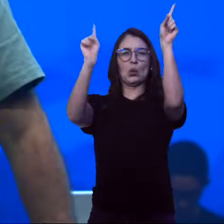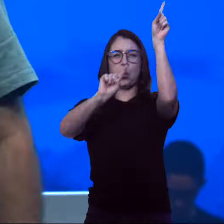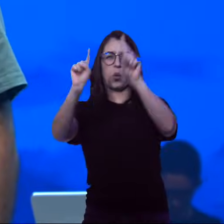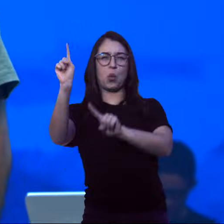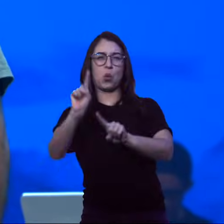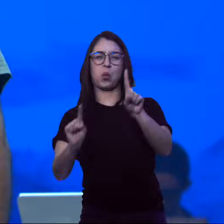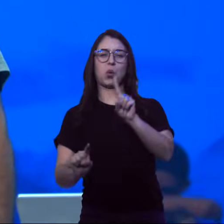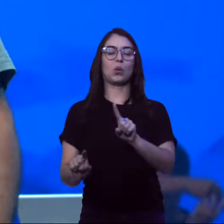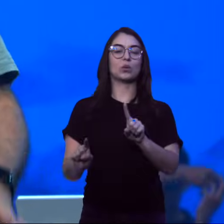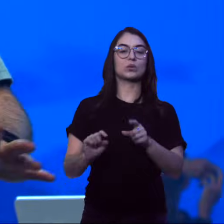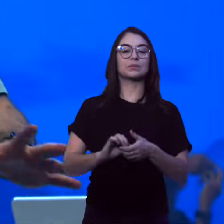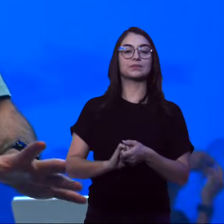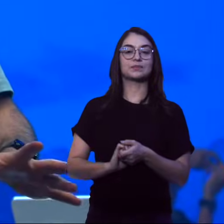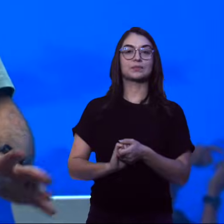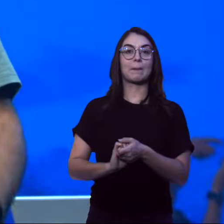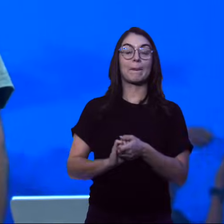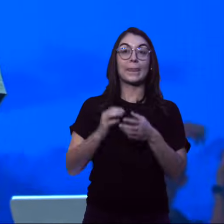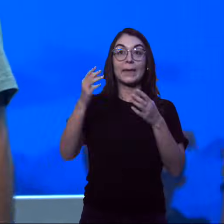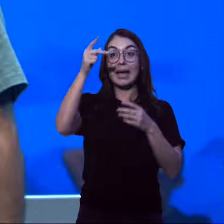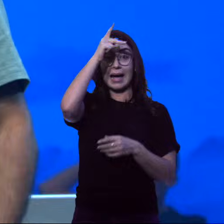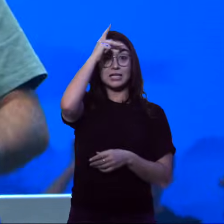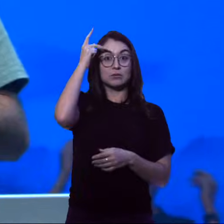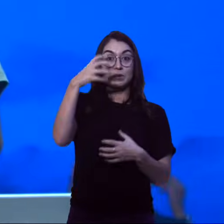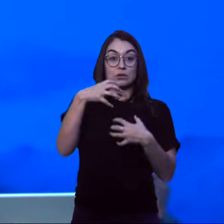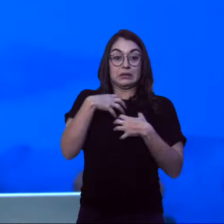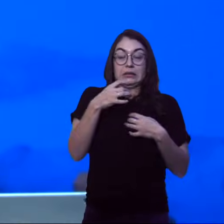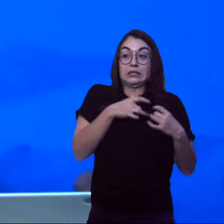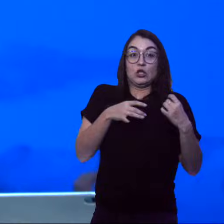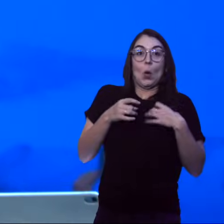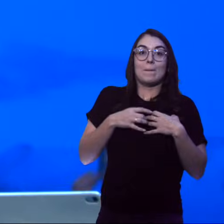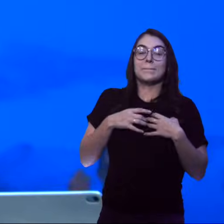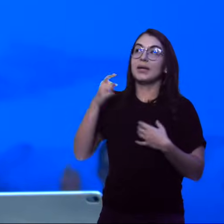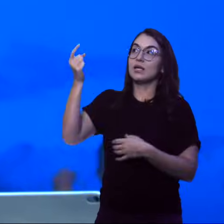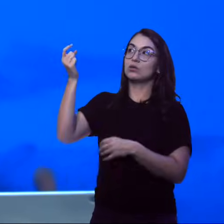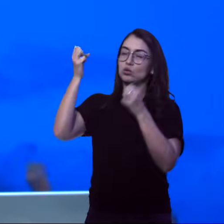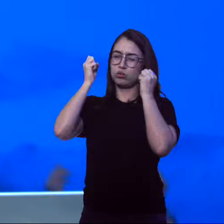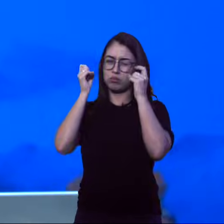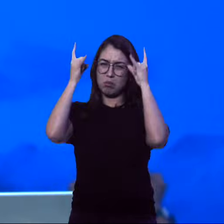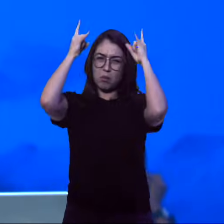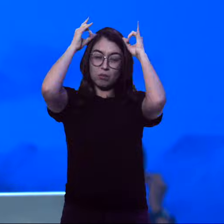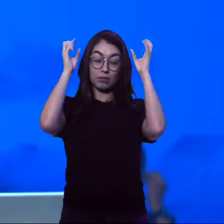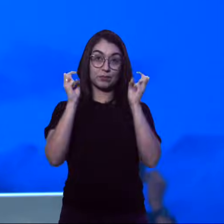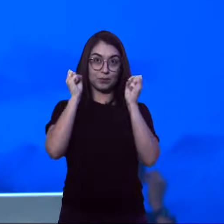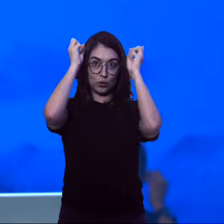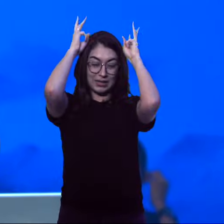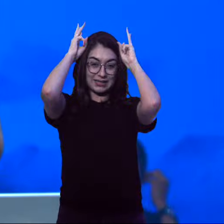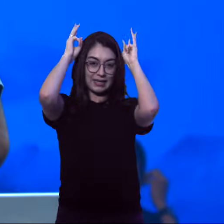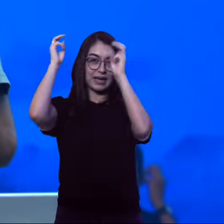relâmpagos. As pessoas ficavam com medo. Moisés descia do monte com o rosto brilhando.